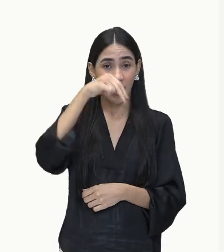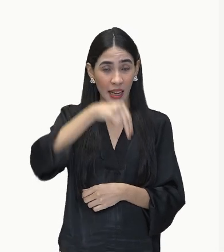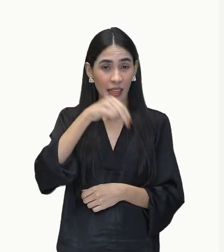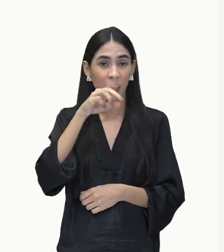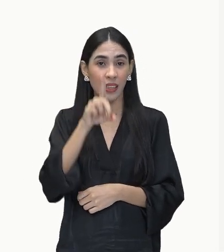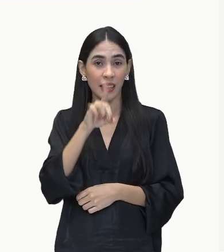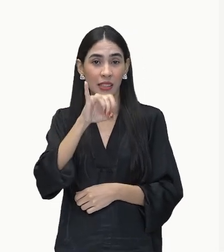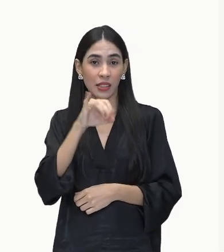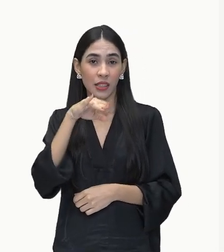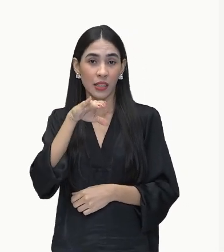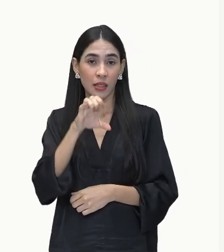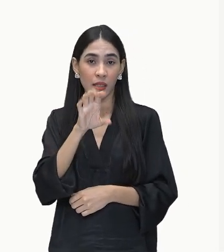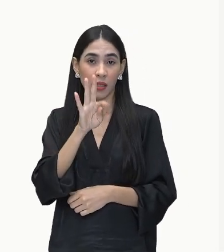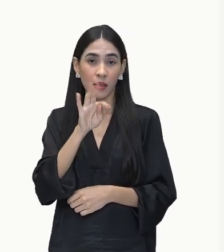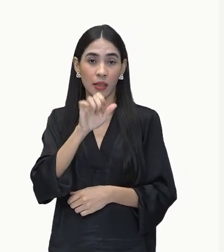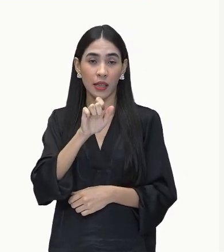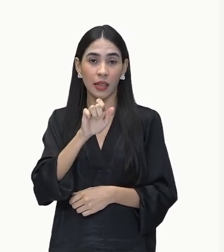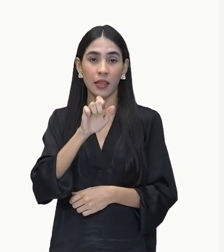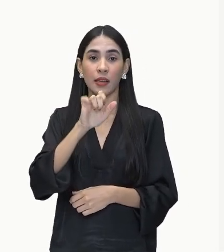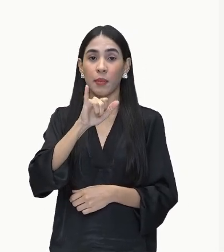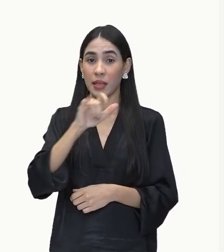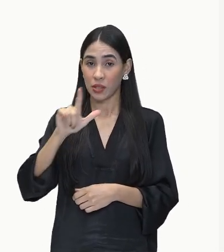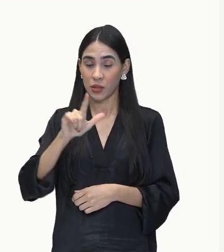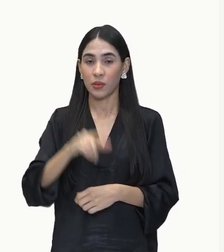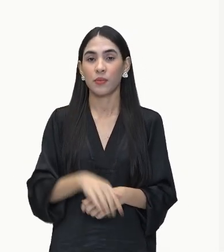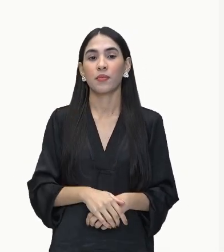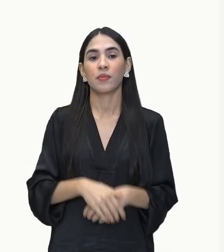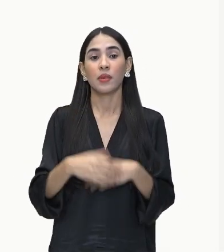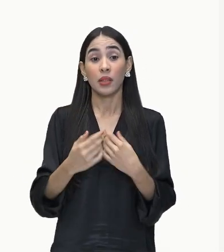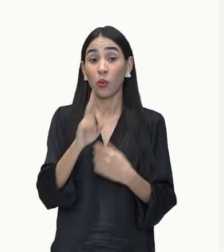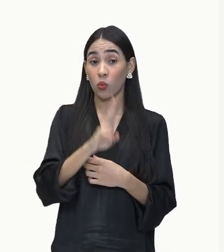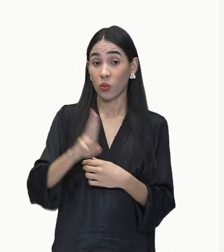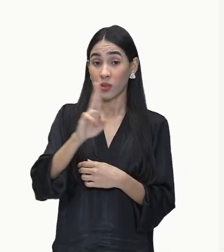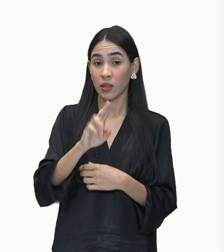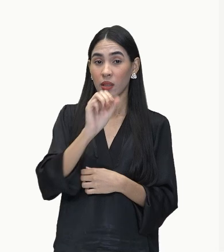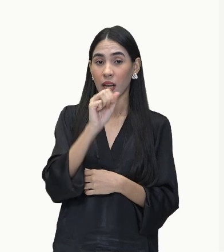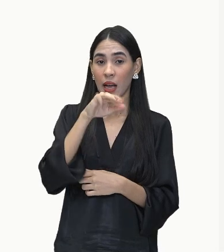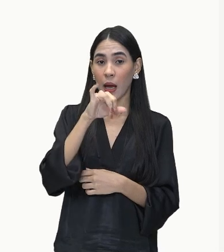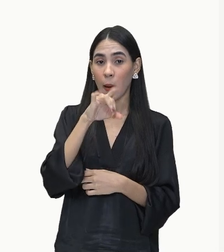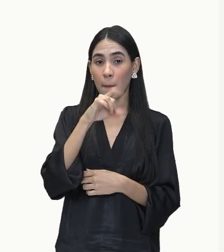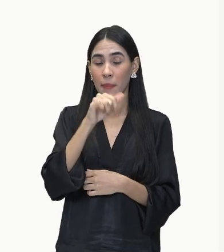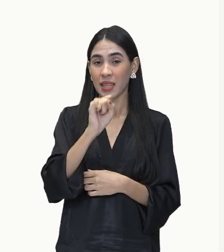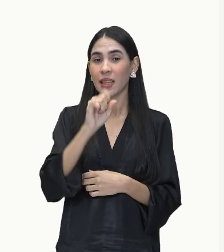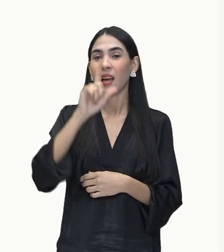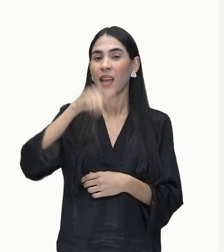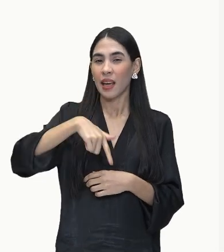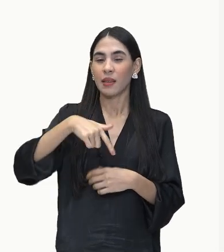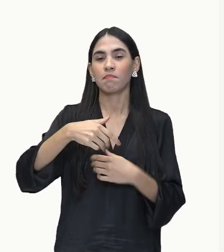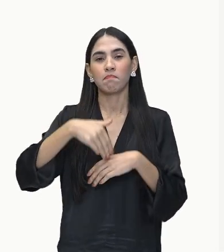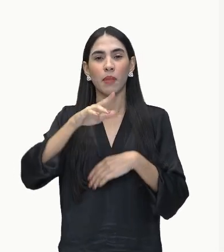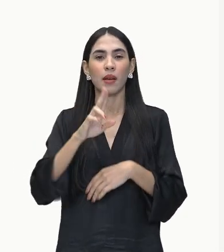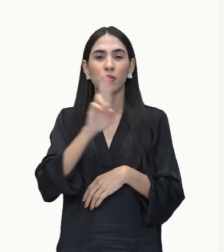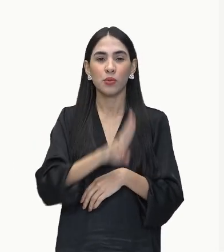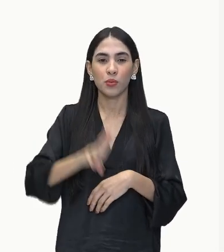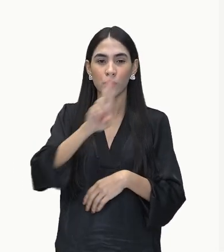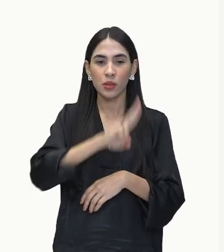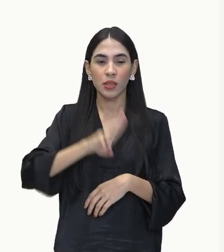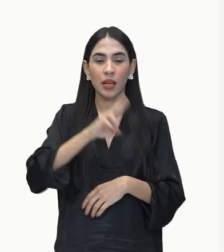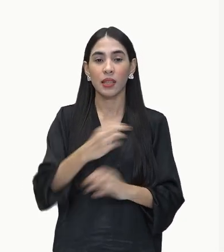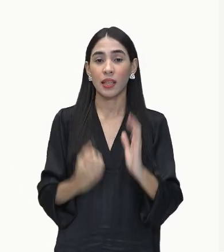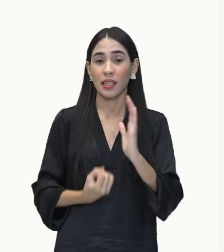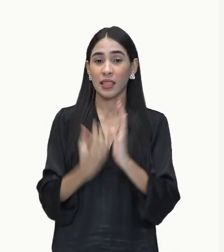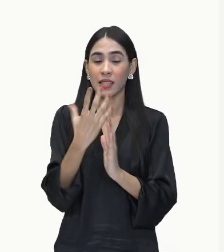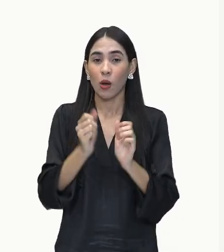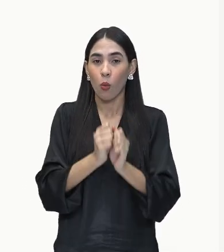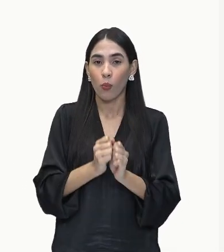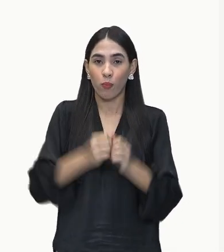NN-dimetil. E aí, a utilização das amidas. As amidas são muito utilizadas na fabricação de